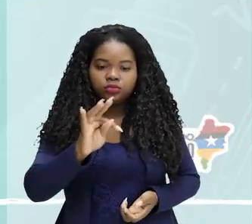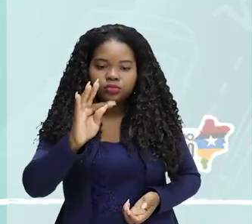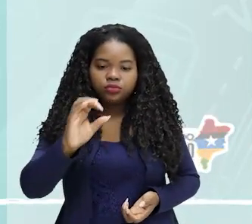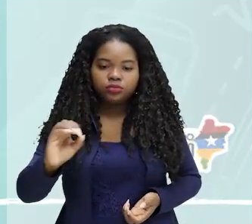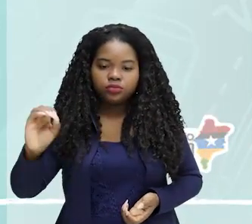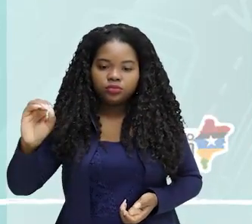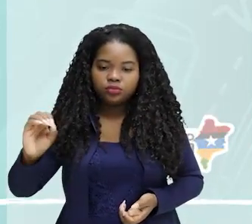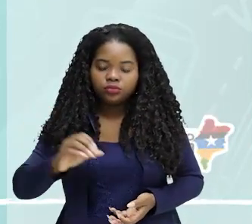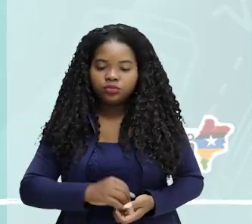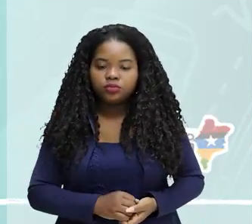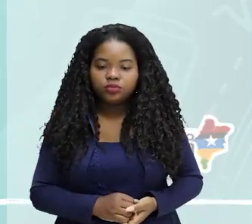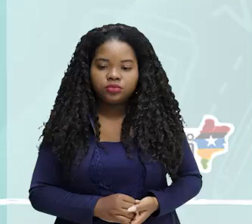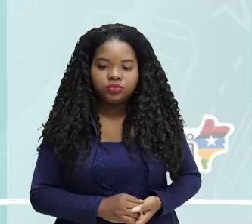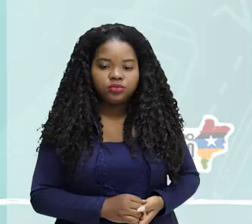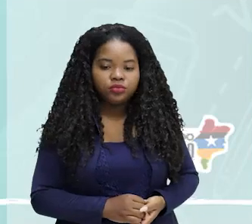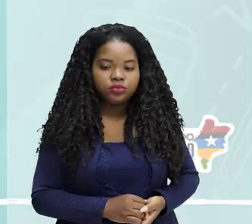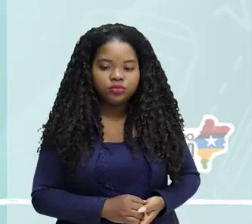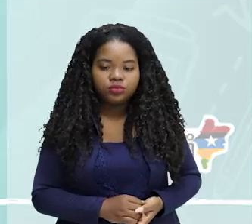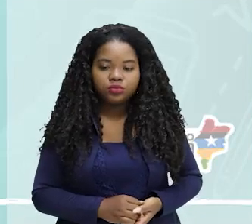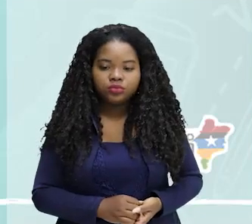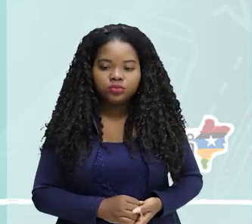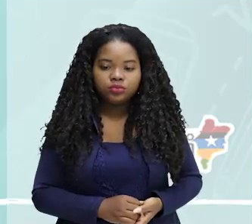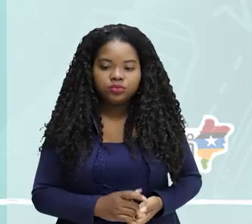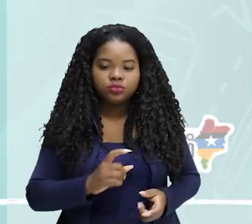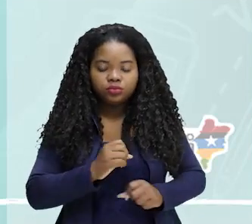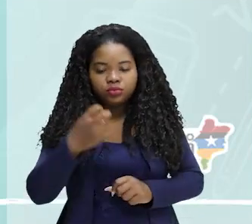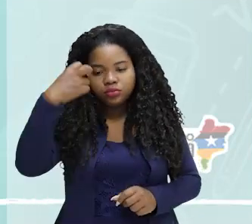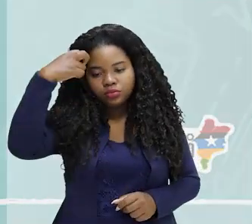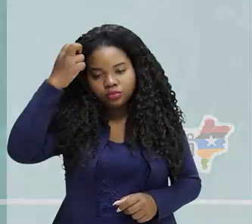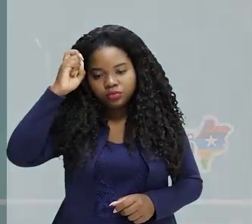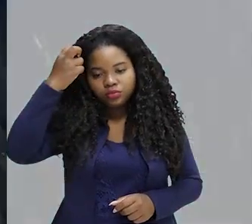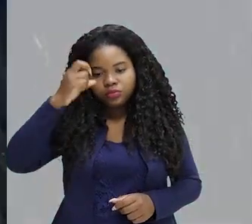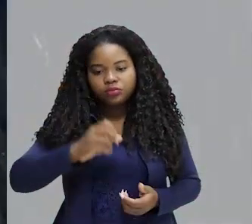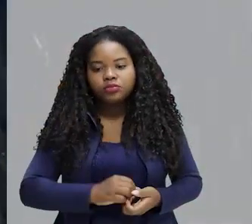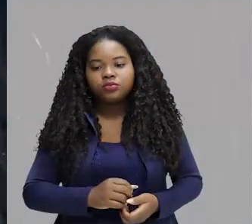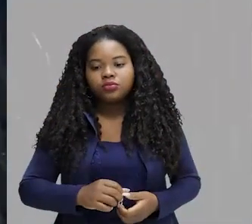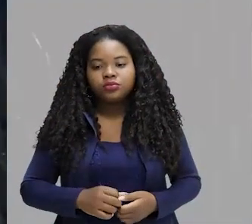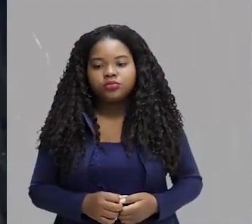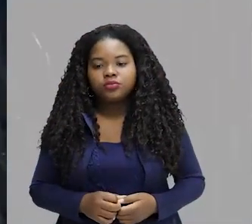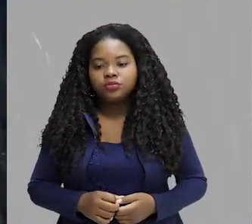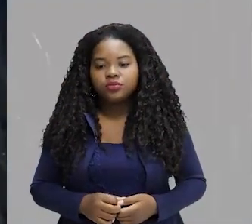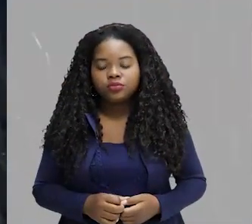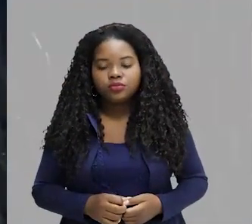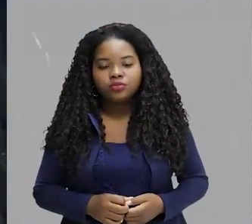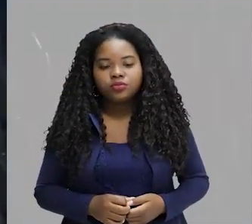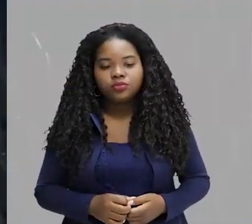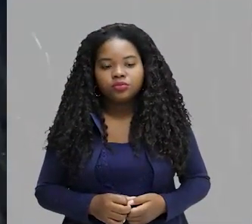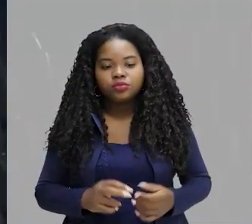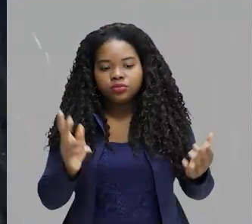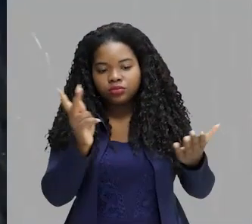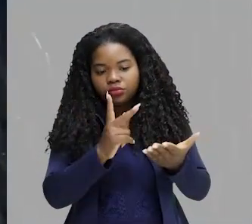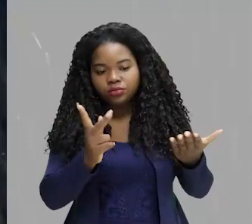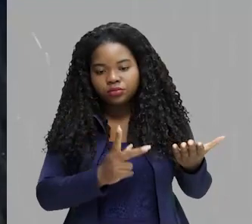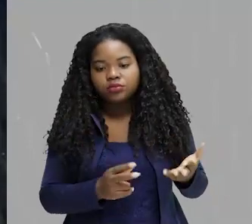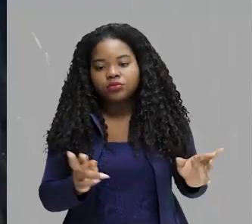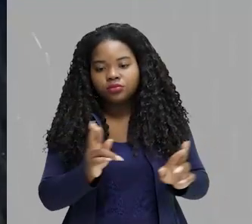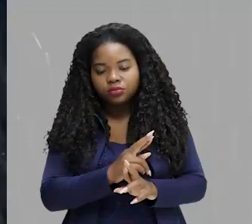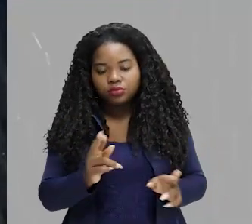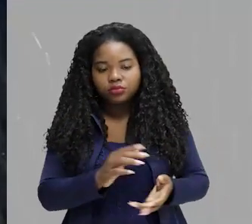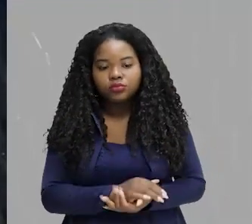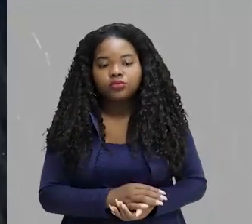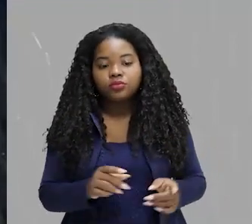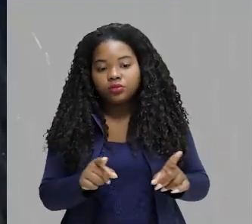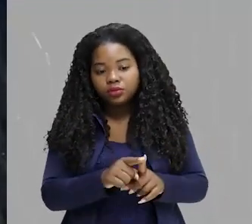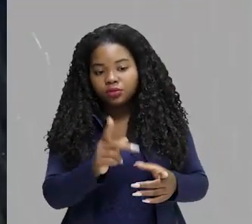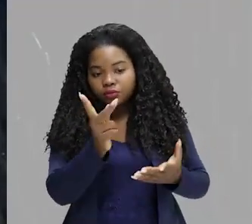Hughes, que fala sobre a questão dos negros na América, então é um poema que fala sobre essa questão.